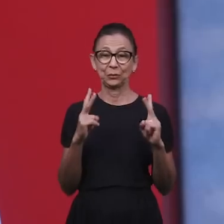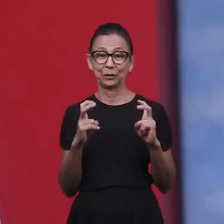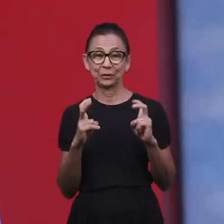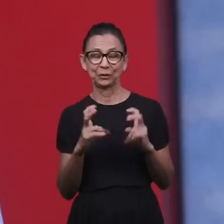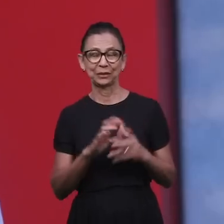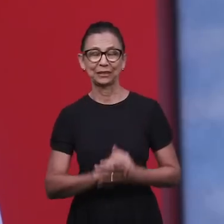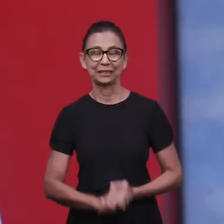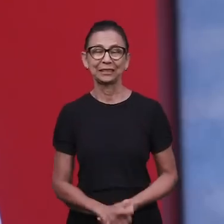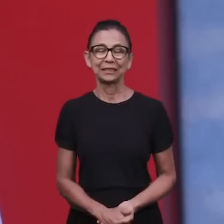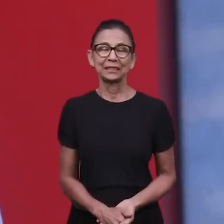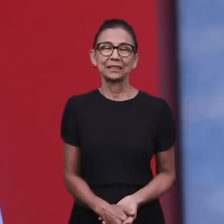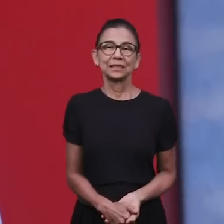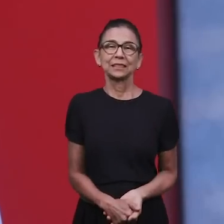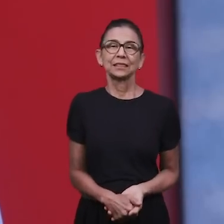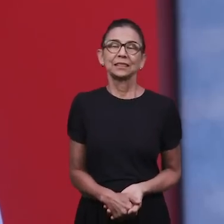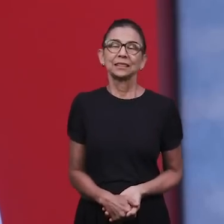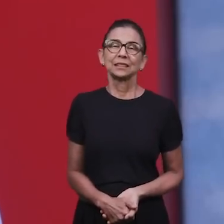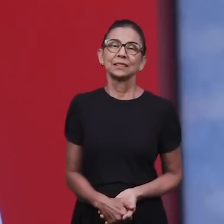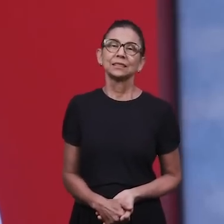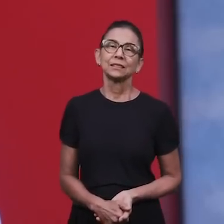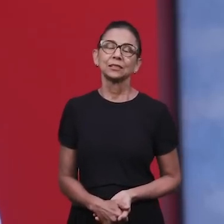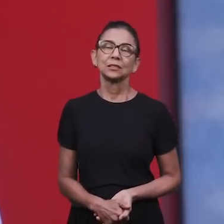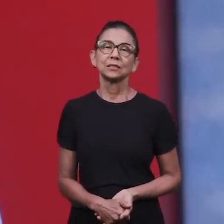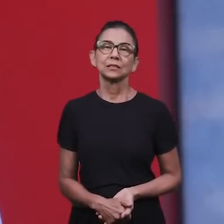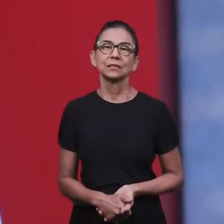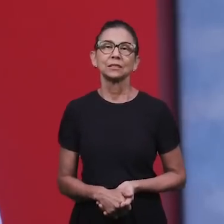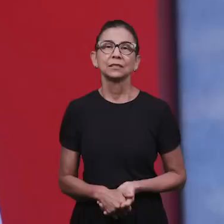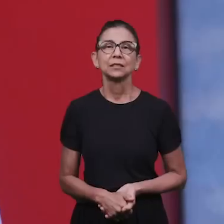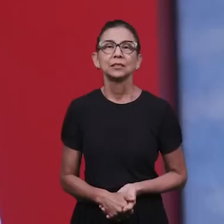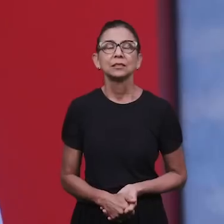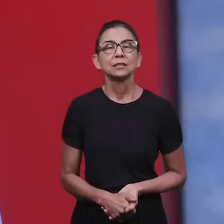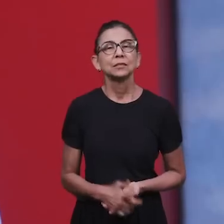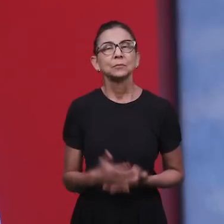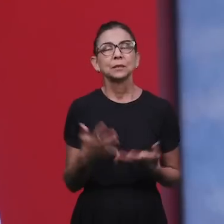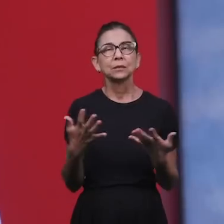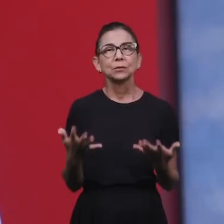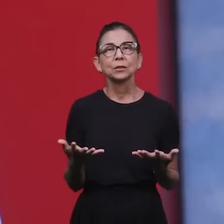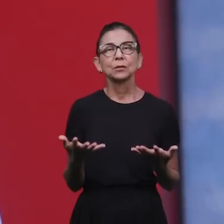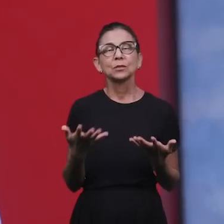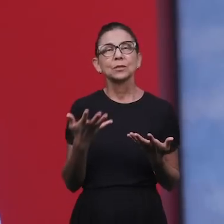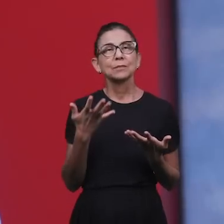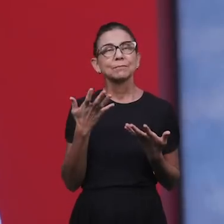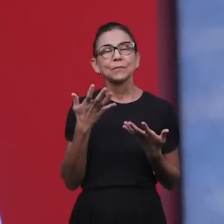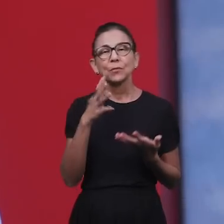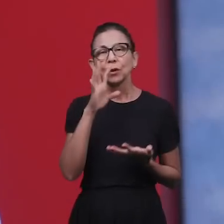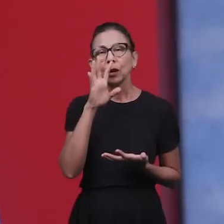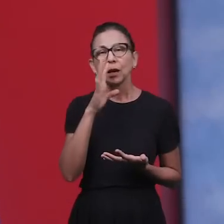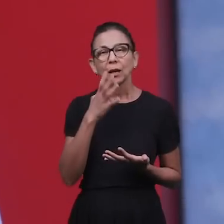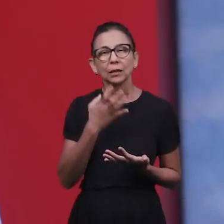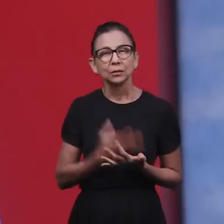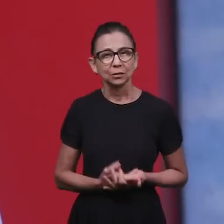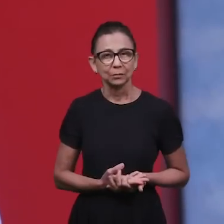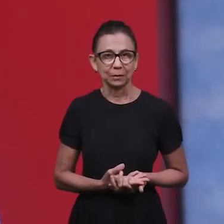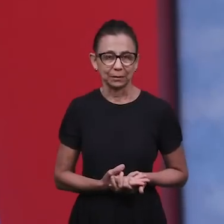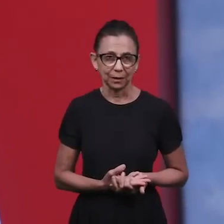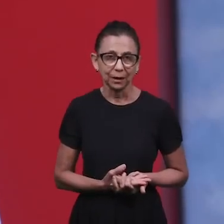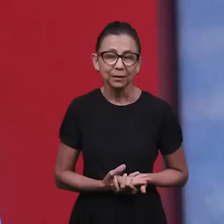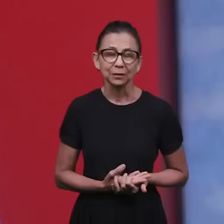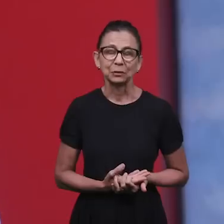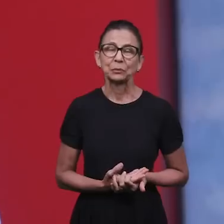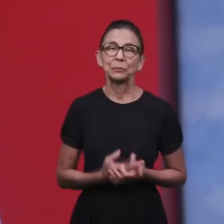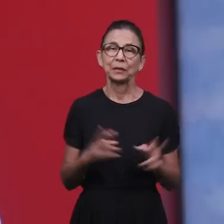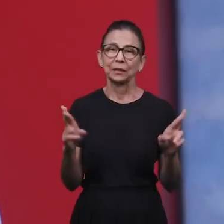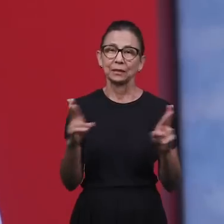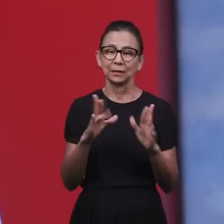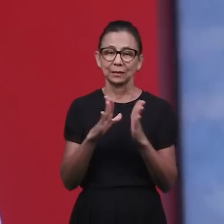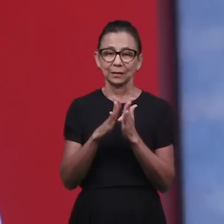dela na nossa vida, é entendermos que nós somos livres. Esse é o ponto central,